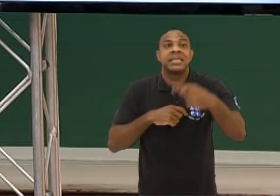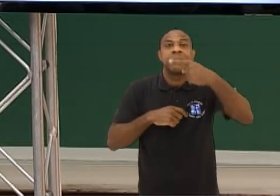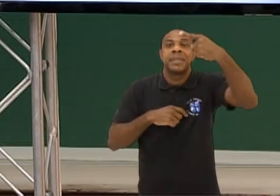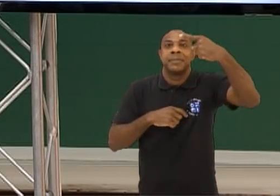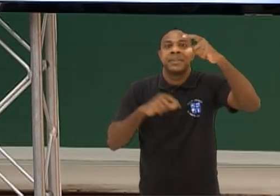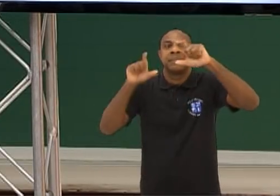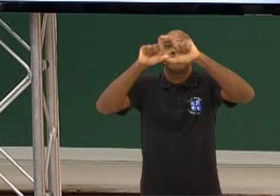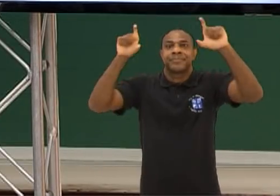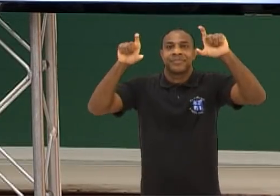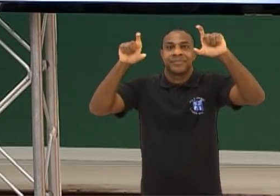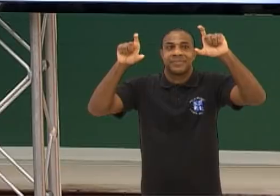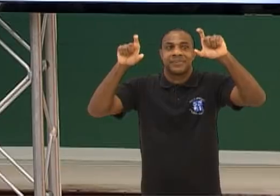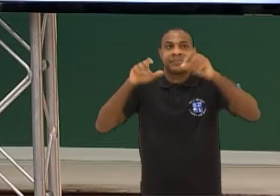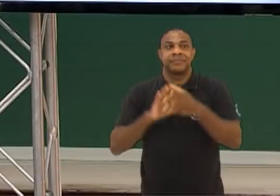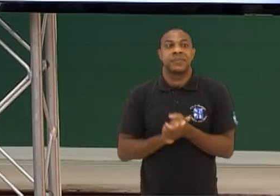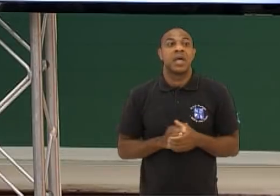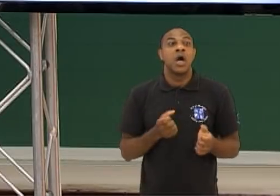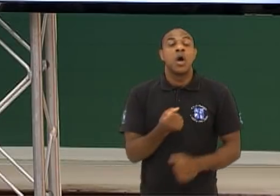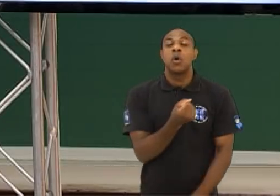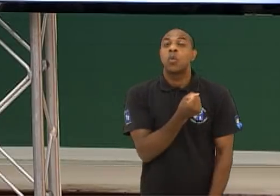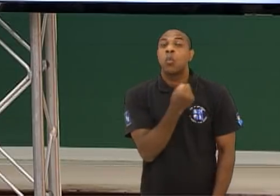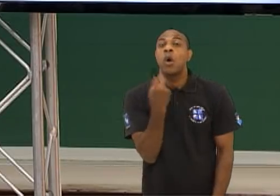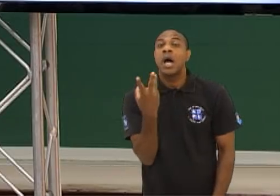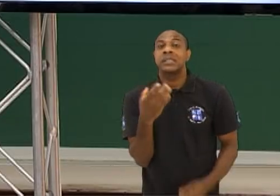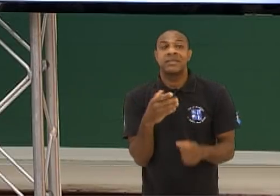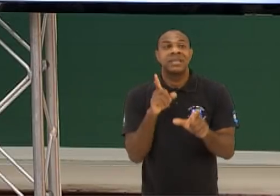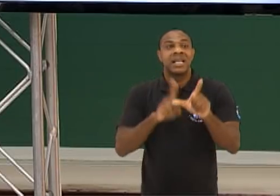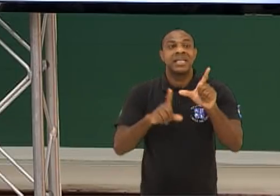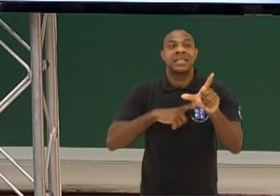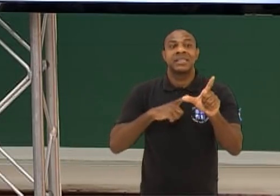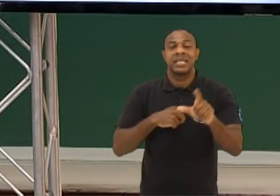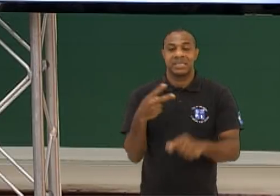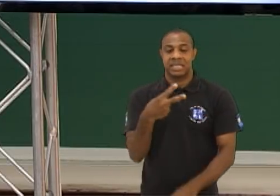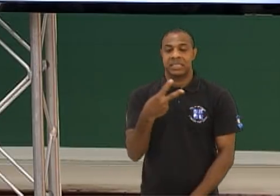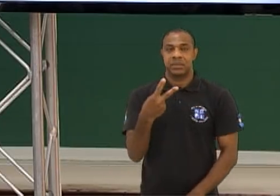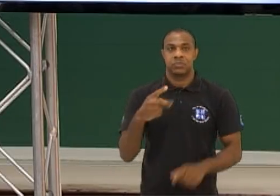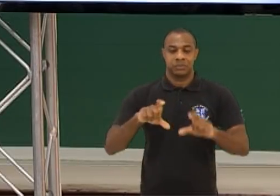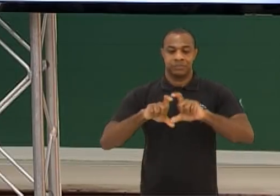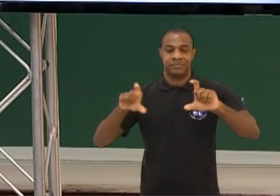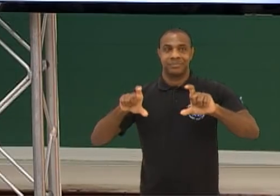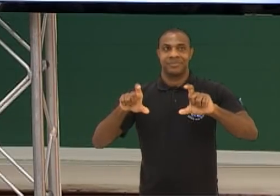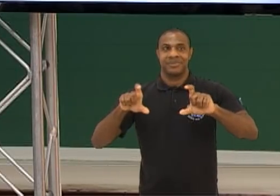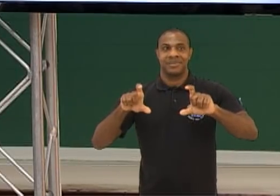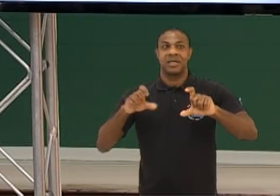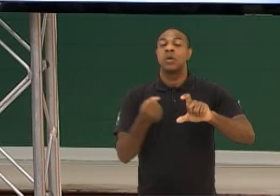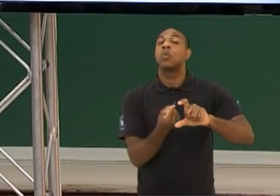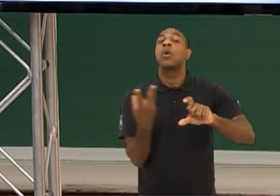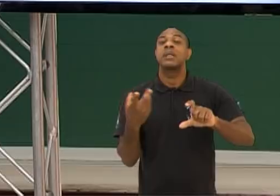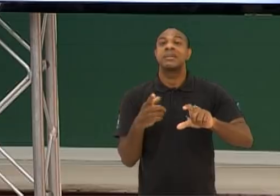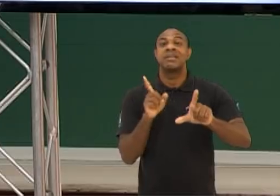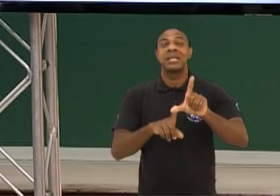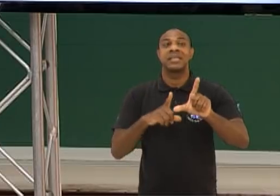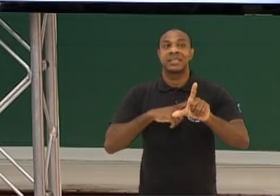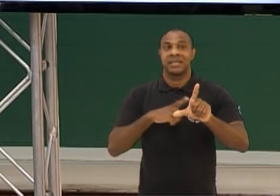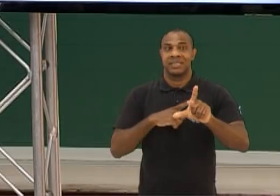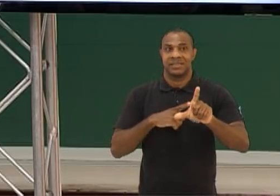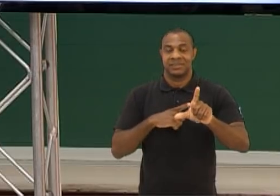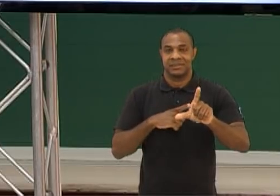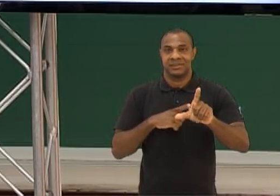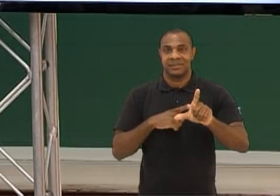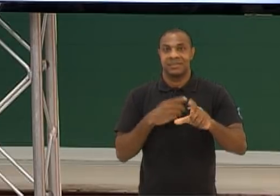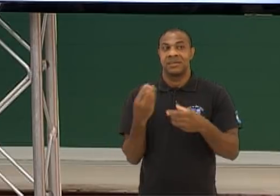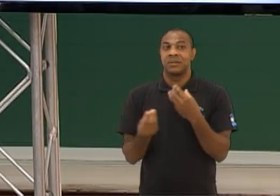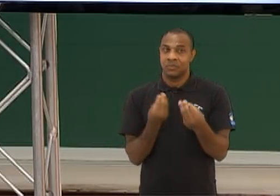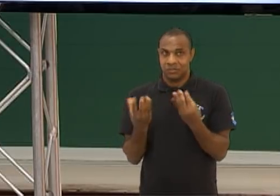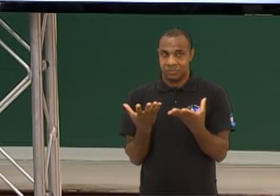primeira. E quantas tem na segunda equação? Incógnita. Incógnita é o termo desconhecido, que em matemática